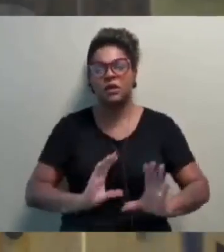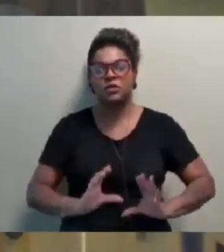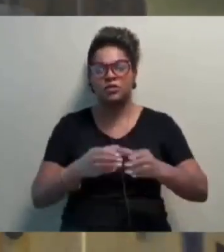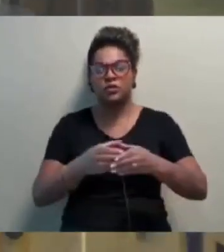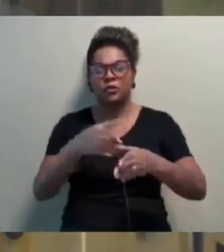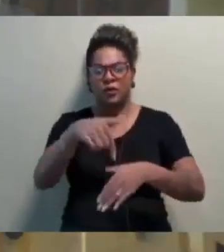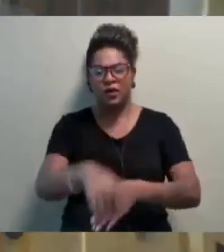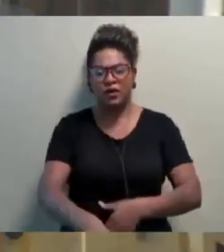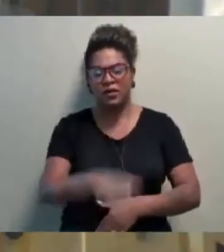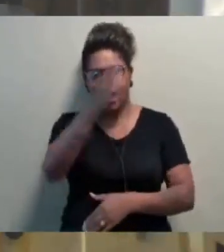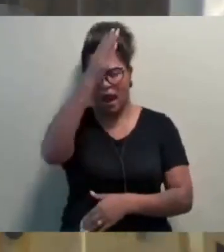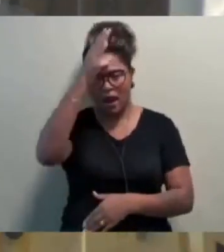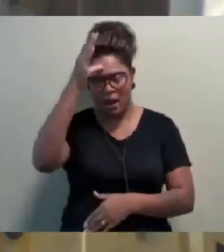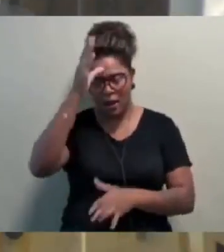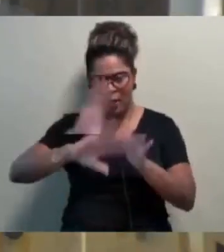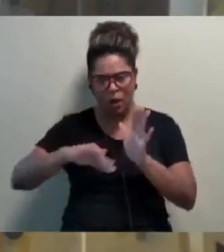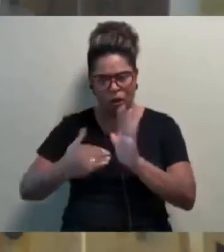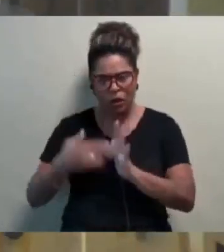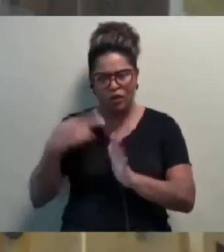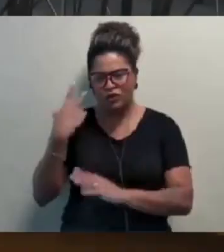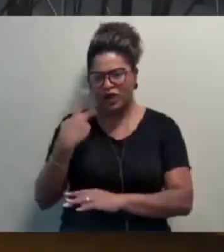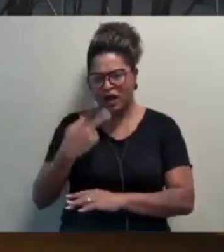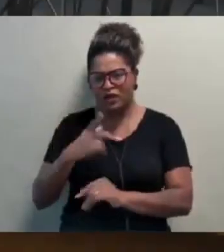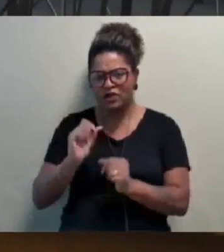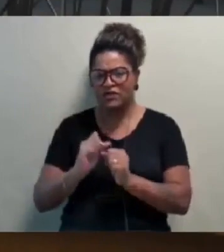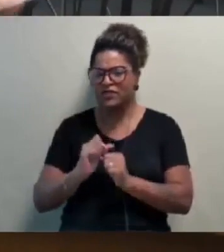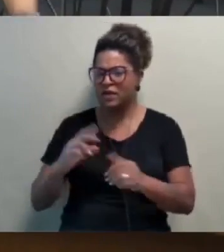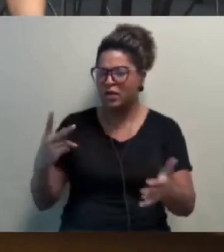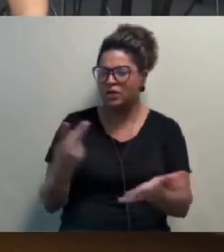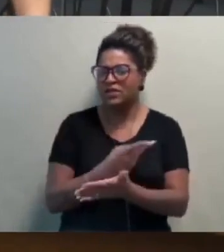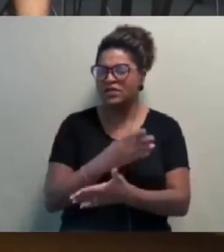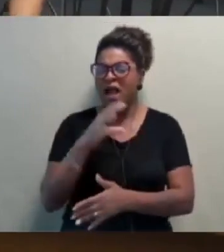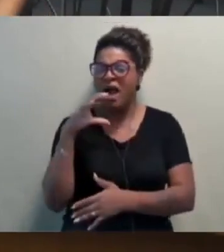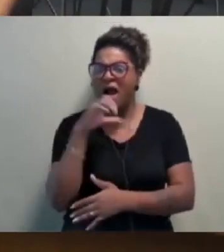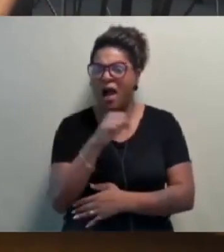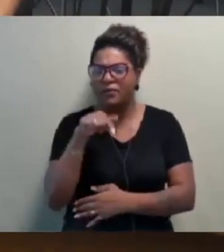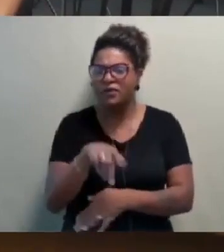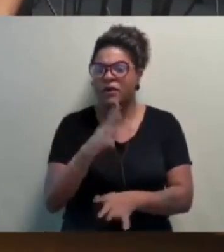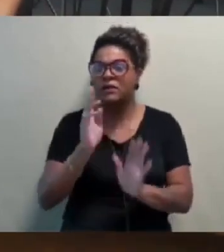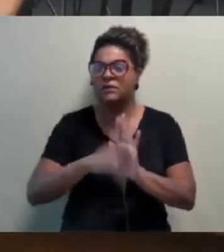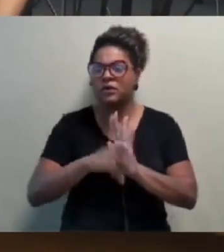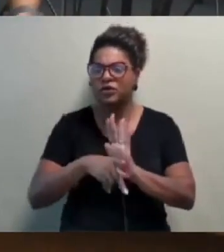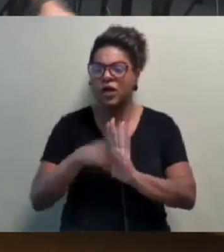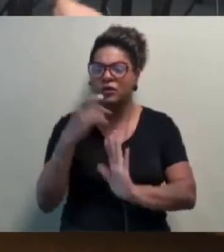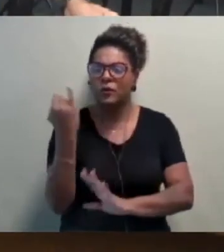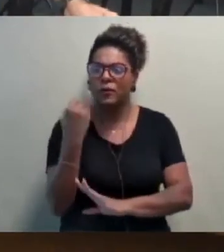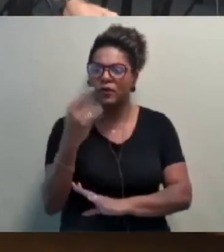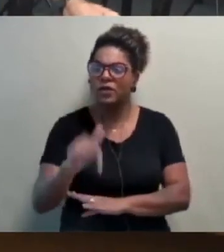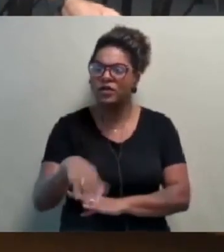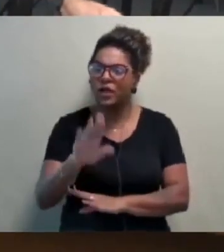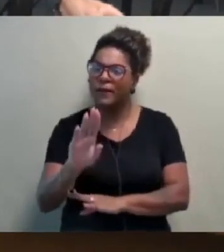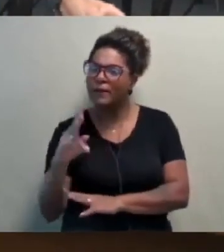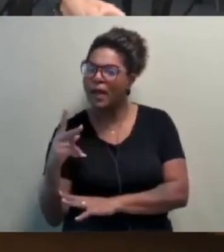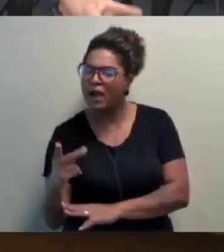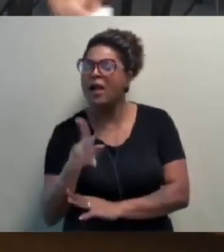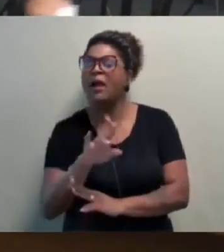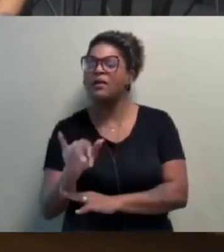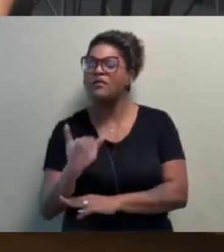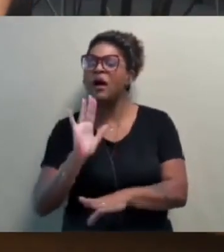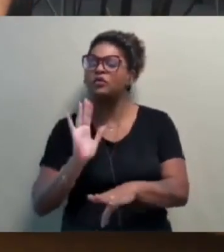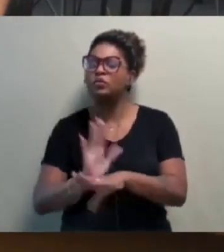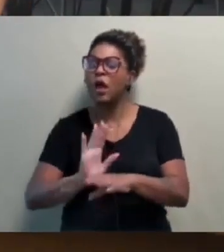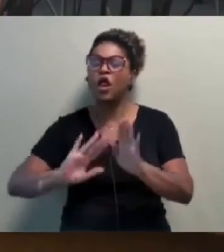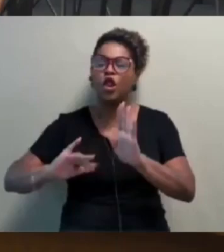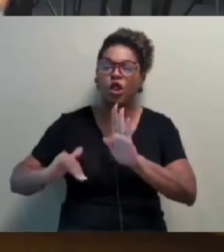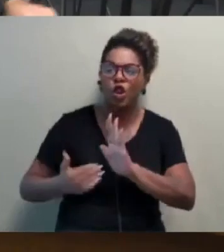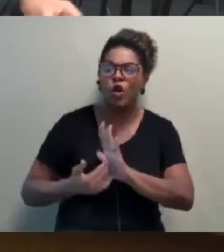casa, todos os vereadores que aceleraram esse projeto importante para a cidade de Belo Horizonte, que vai ajudar a todo aquele cidadão